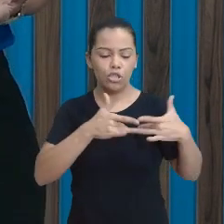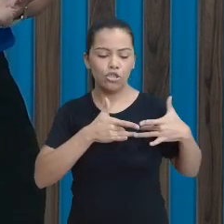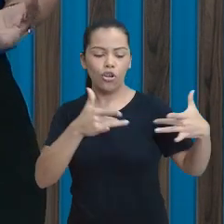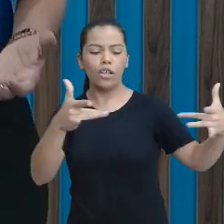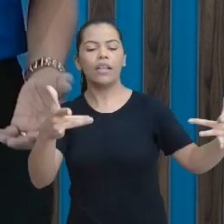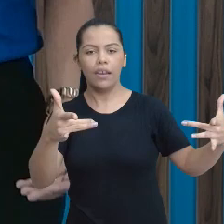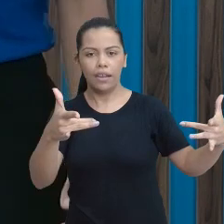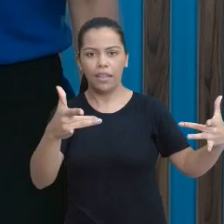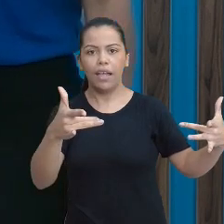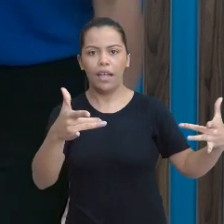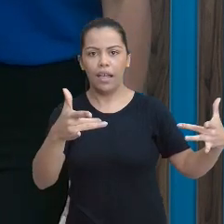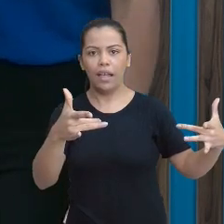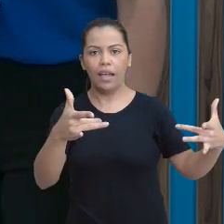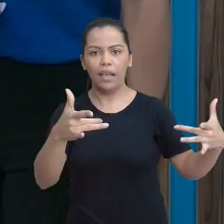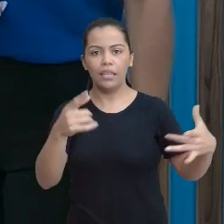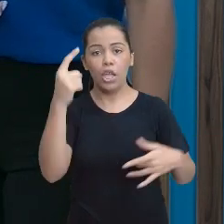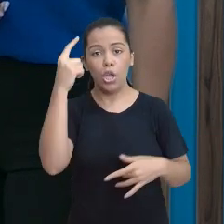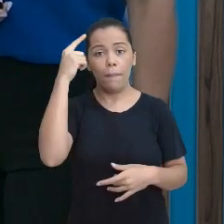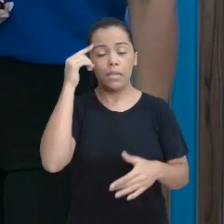de todos.